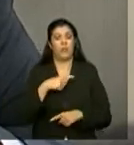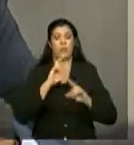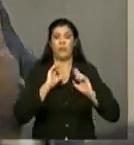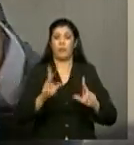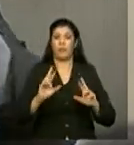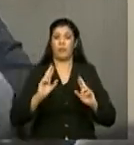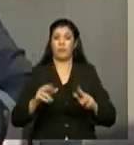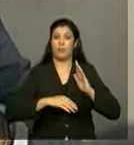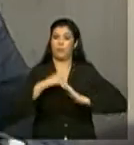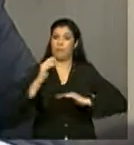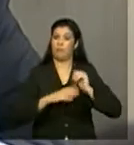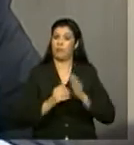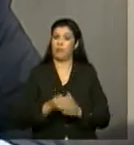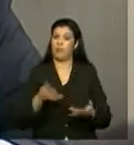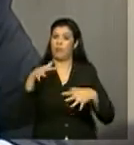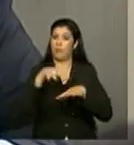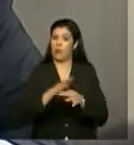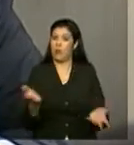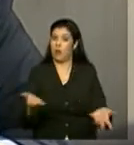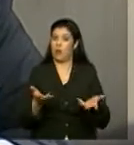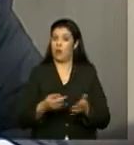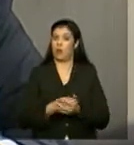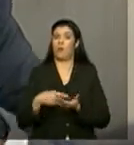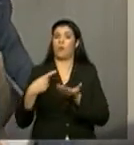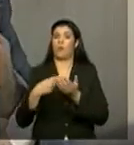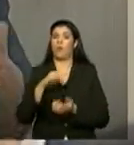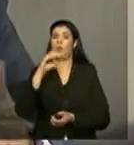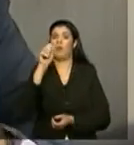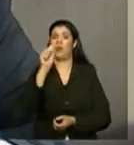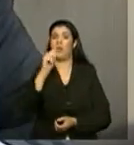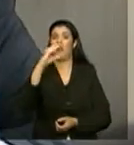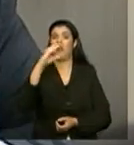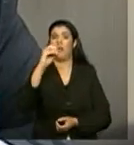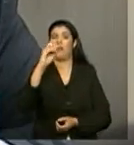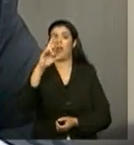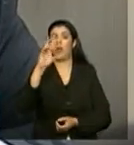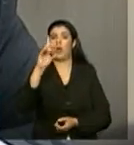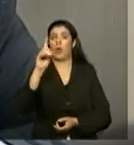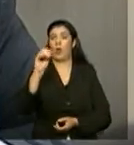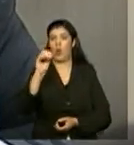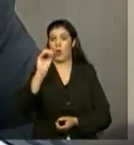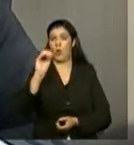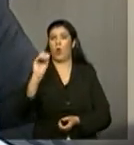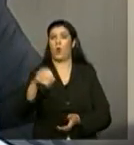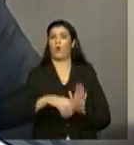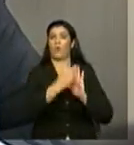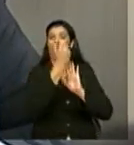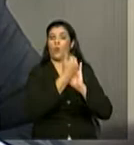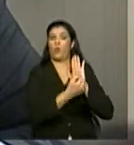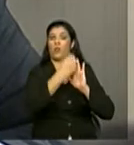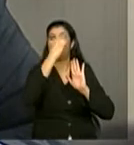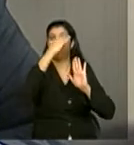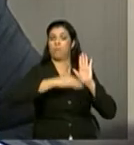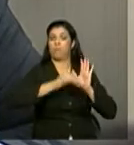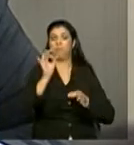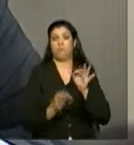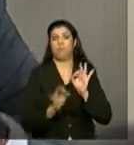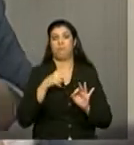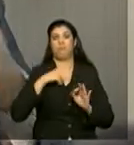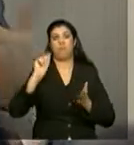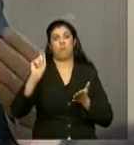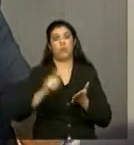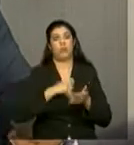ainda inclusive agora com esse novo acordo que o que o nosso procurador já não assinou com a